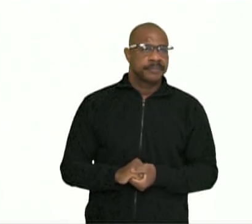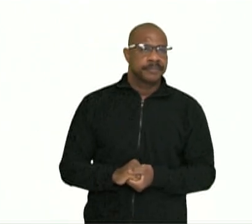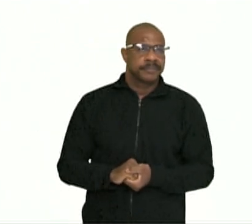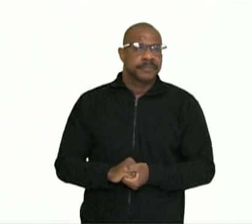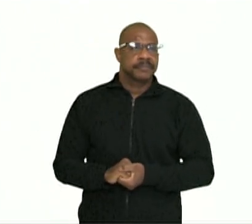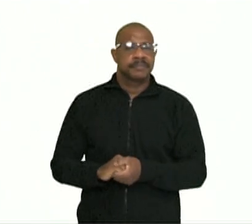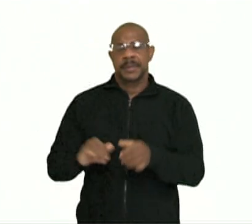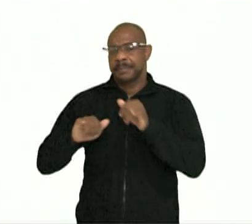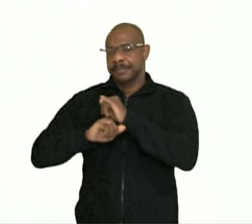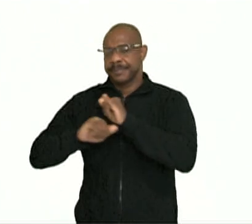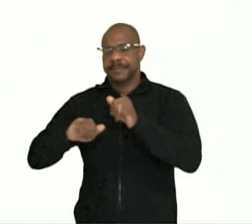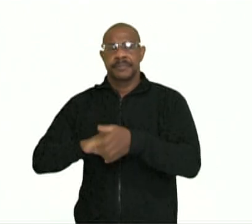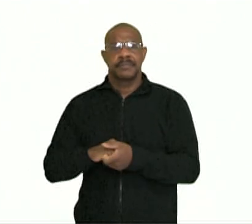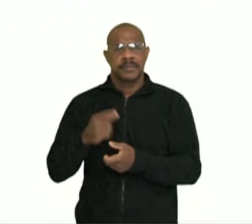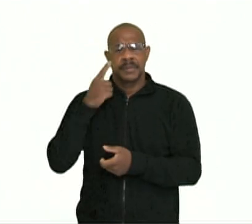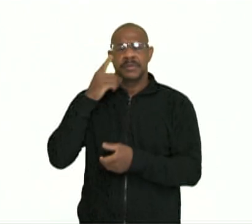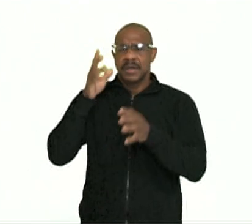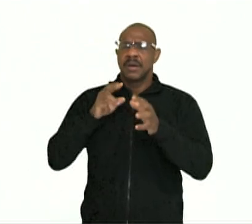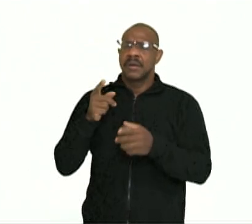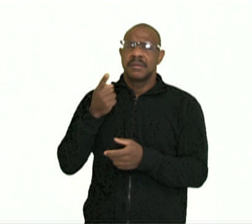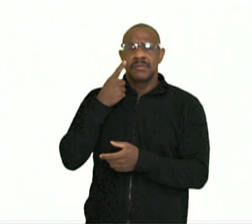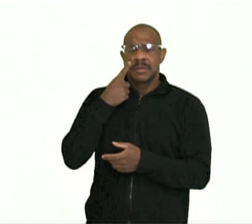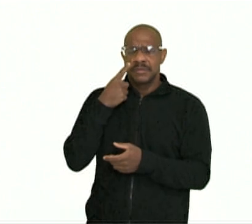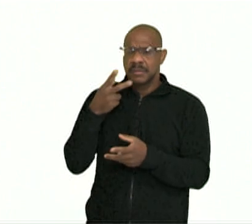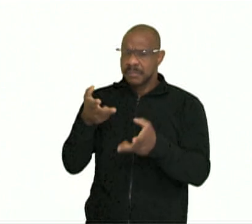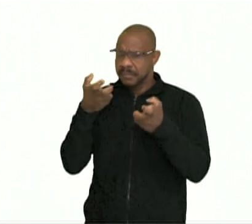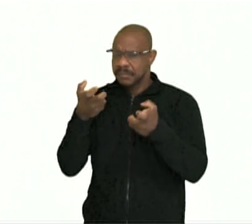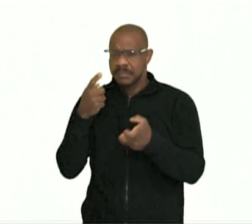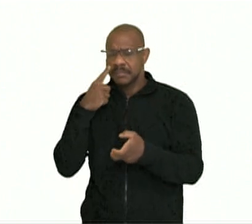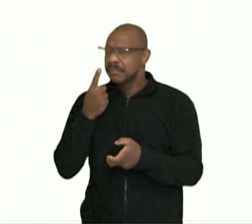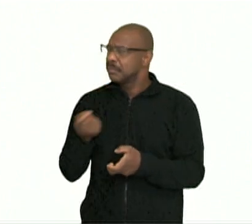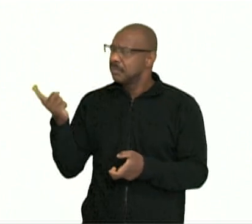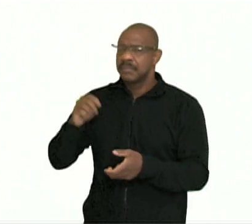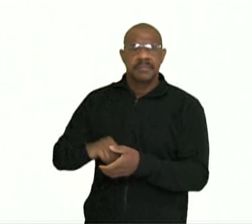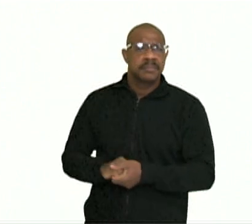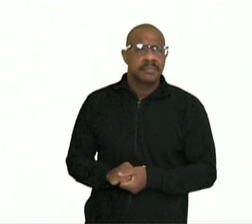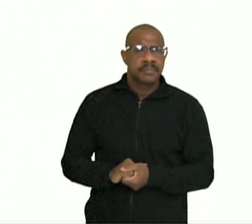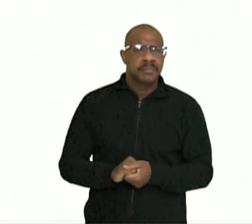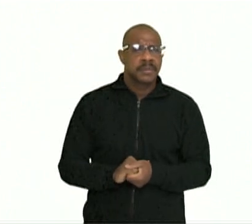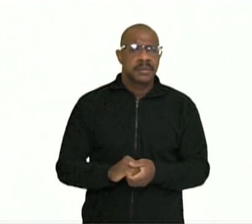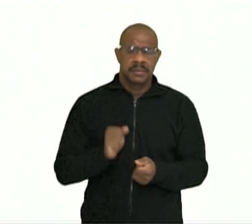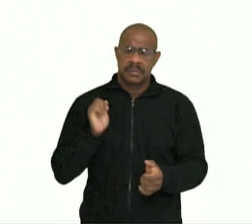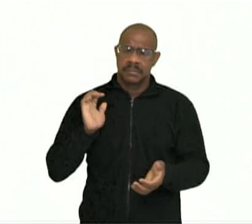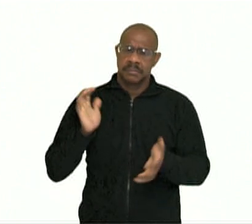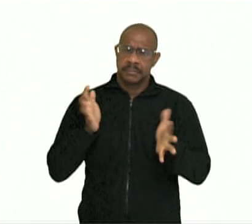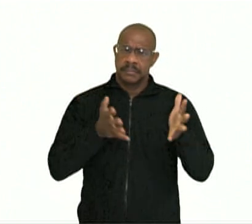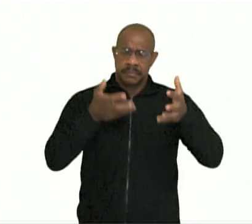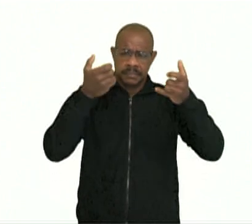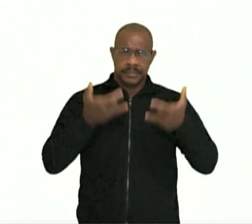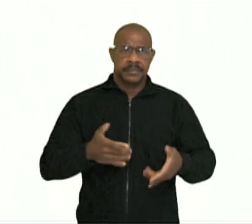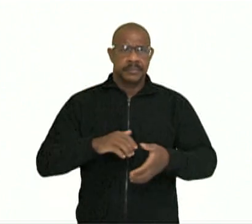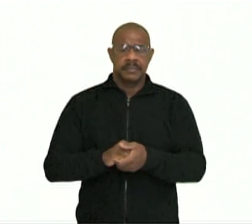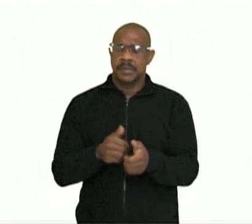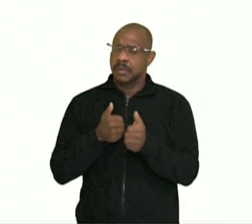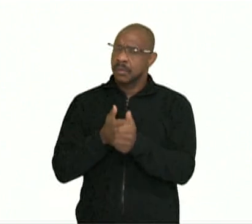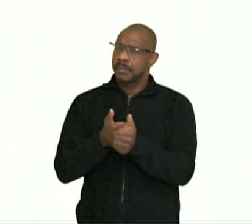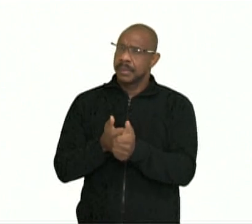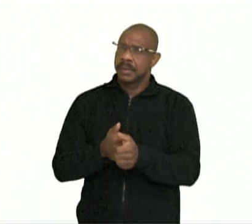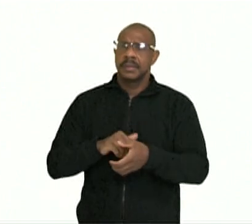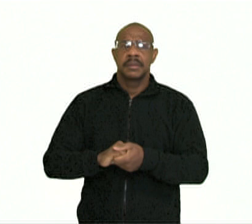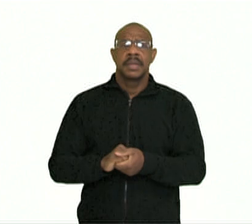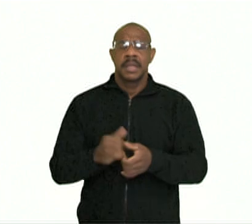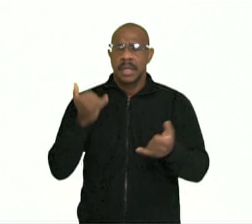Você já ouviu a seguinte afirmação? Val vai fazer em libras e eu vou ler aqui. Acompanhem bem que